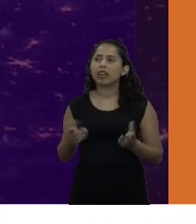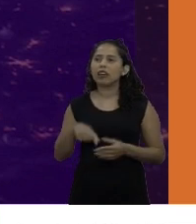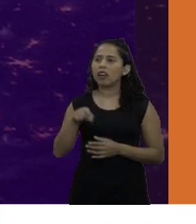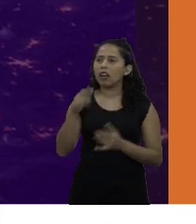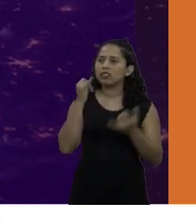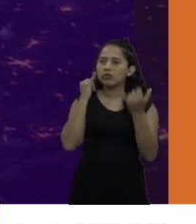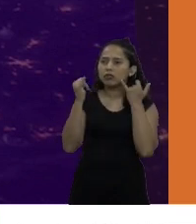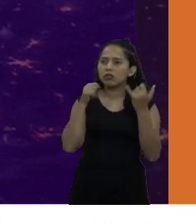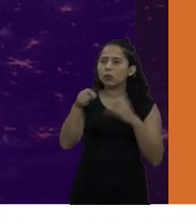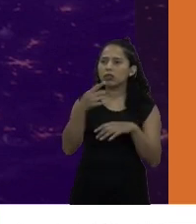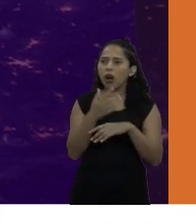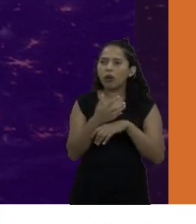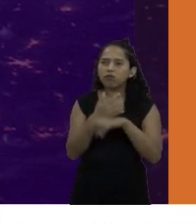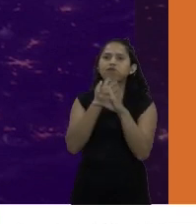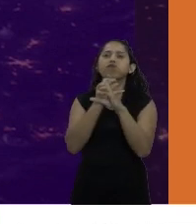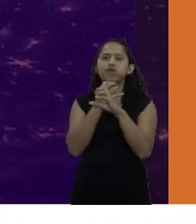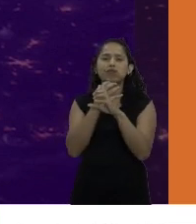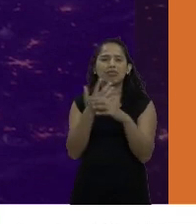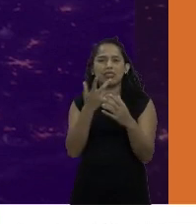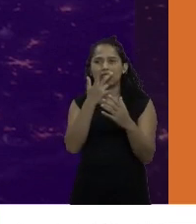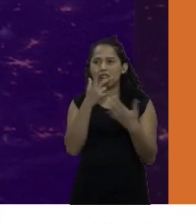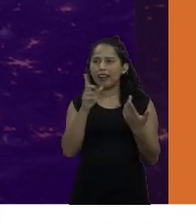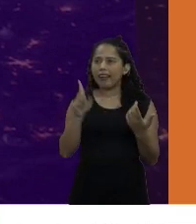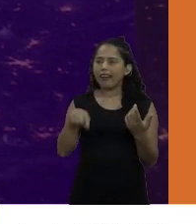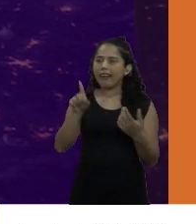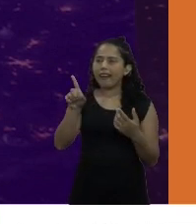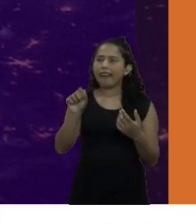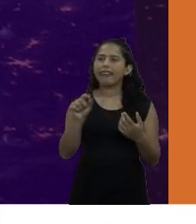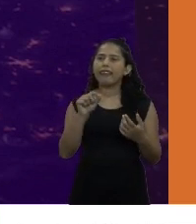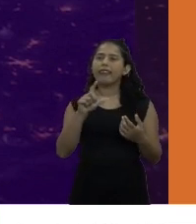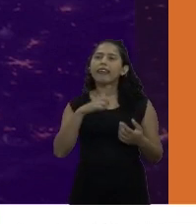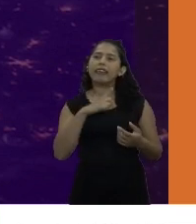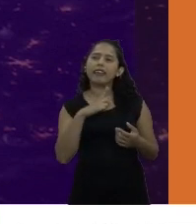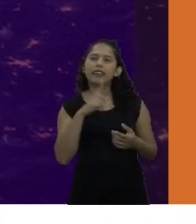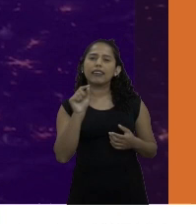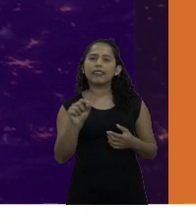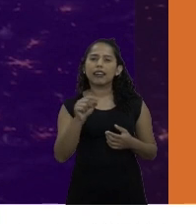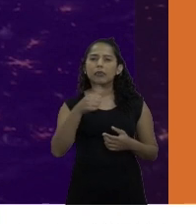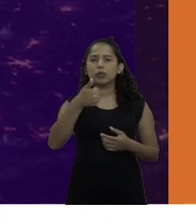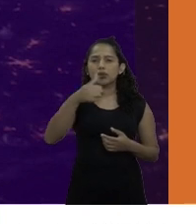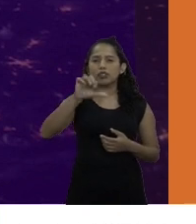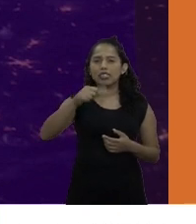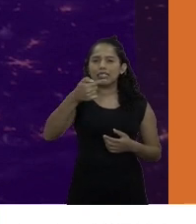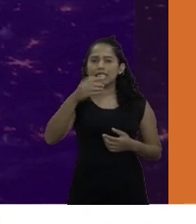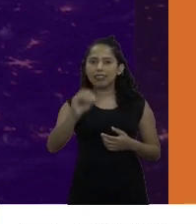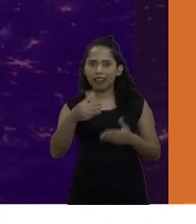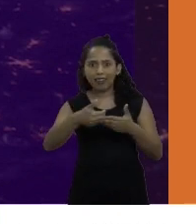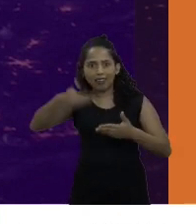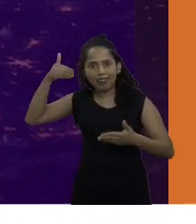E essa infotoxicação vem de um artigo do Alvin Toffler de 1970.